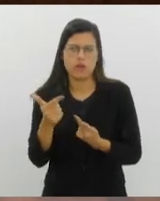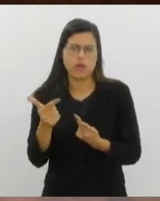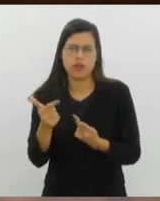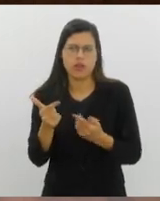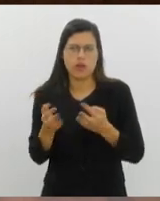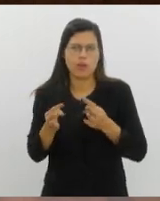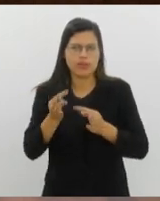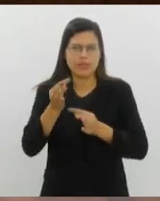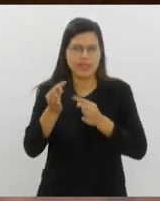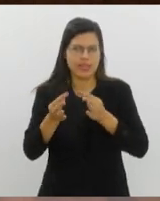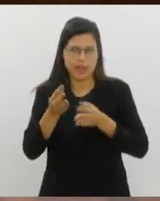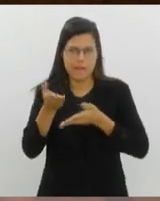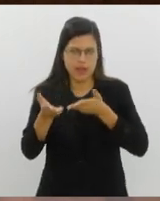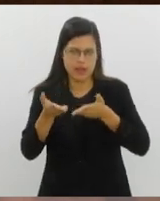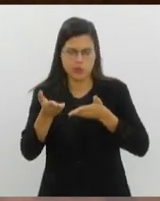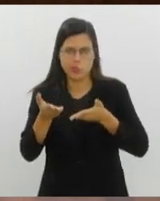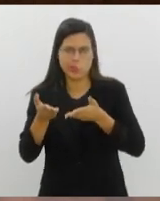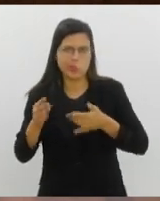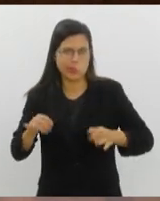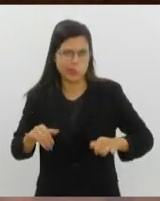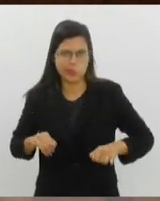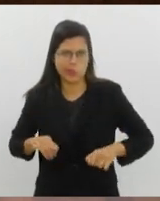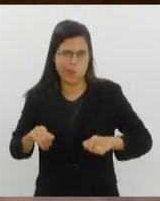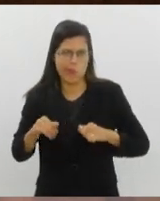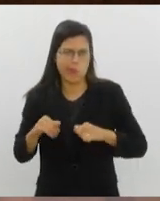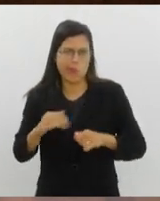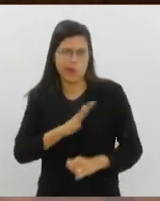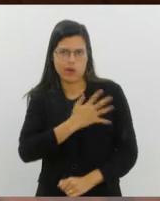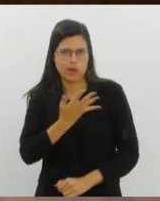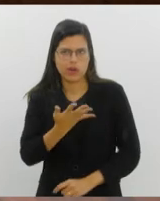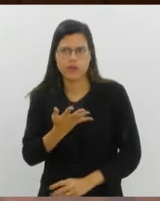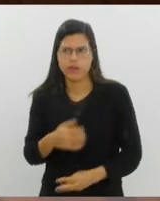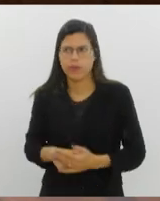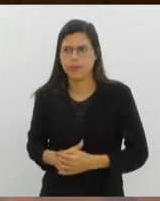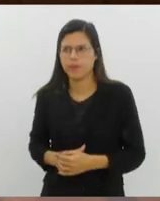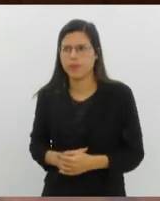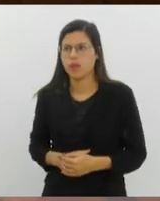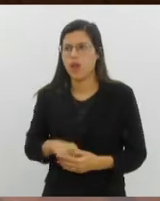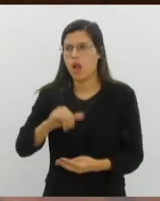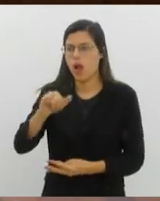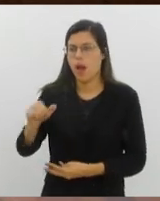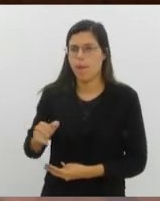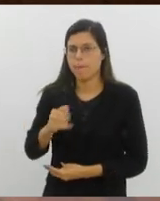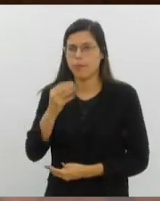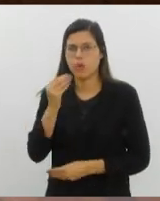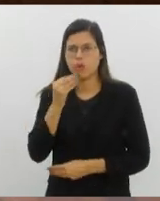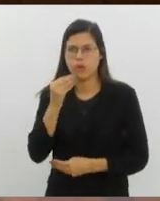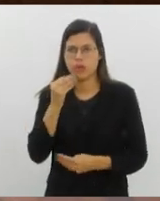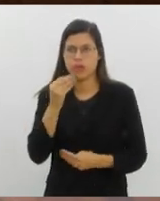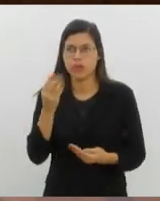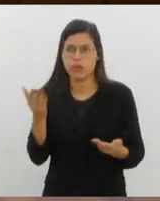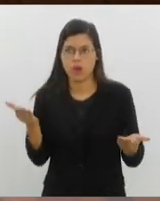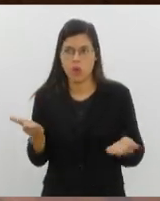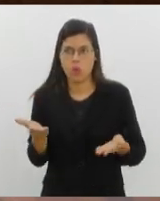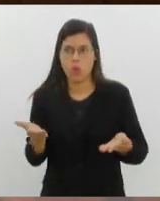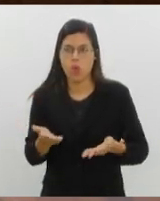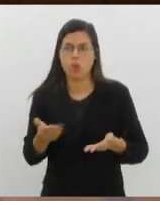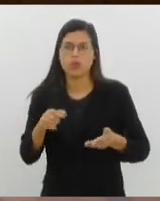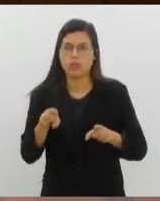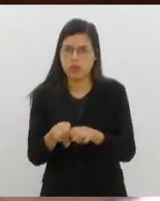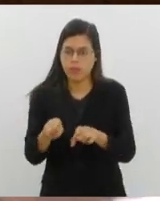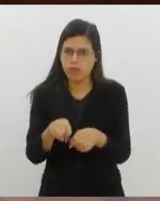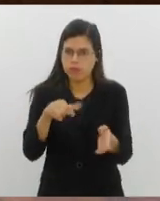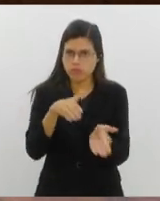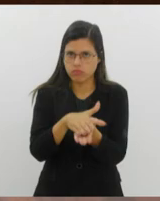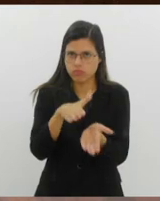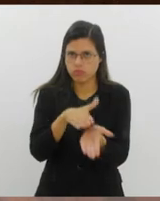hostil, que é daqueles que não aceitam um contraditório. E aproveitar que estou protocolando na mesa hoje uma moção de repúdio ao